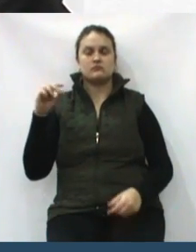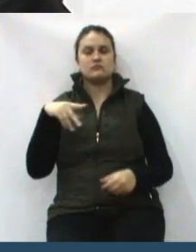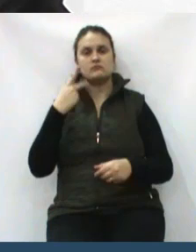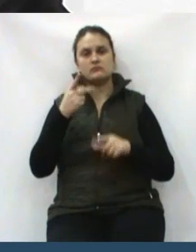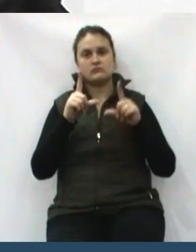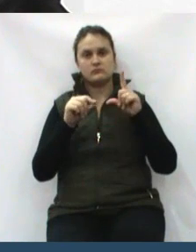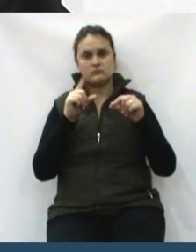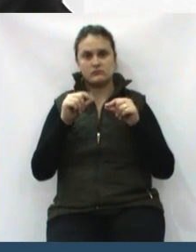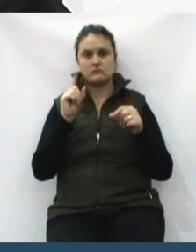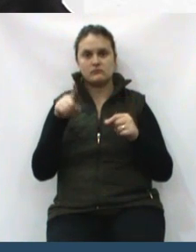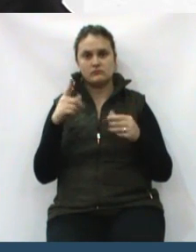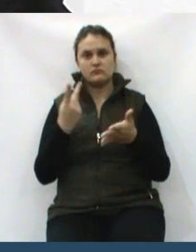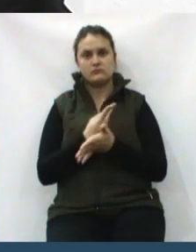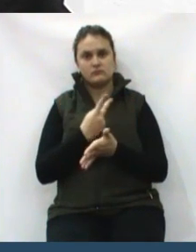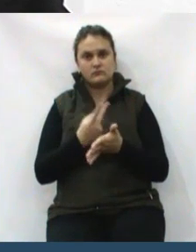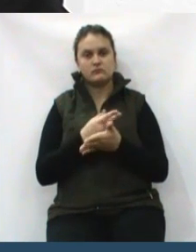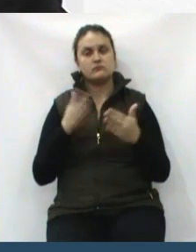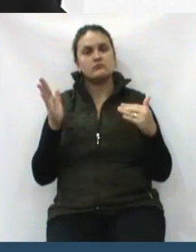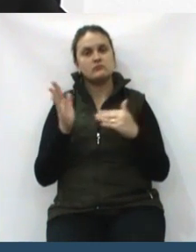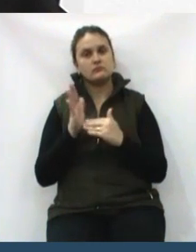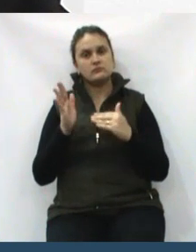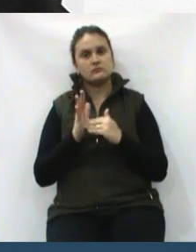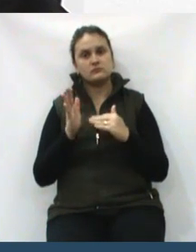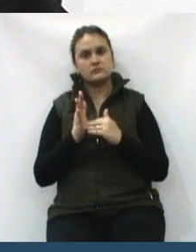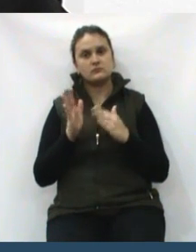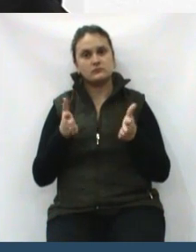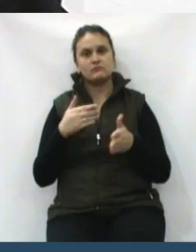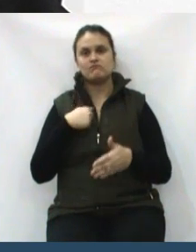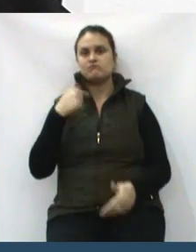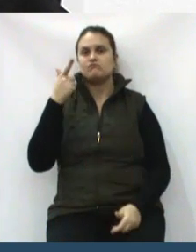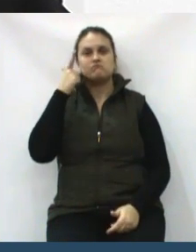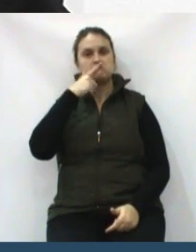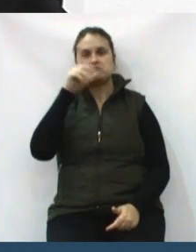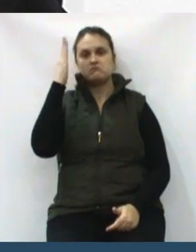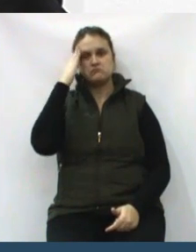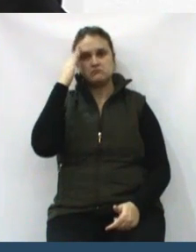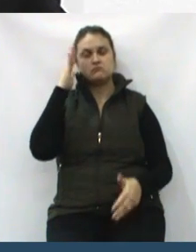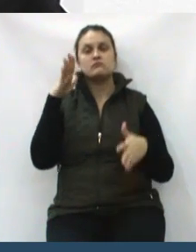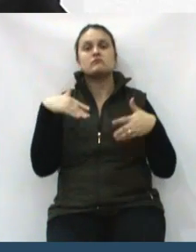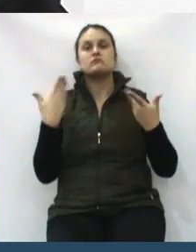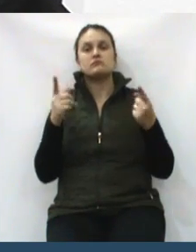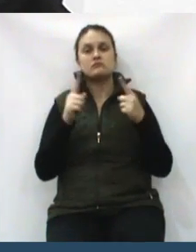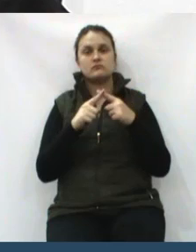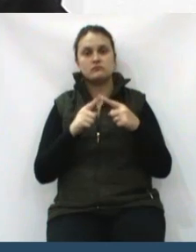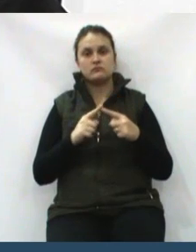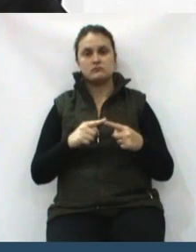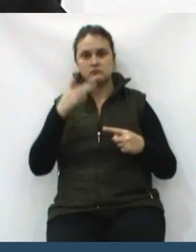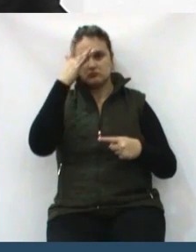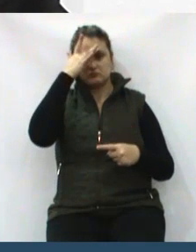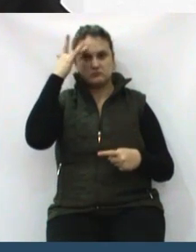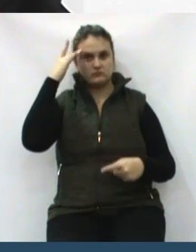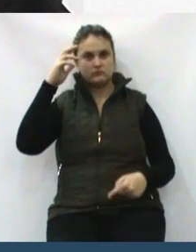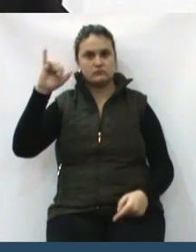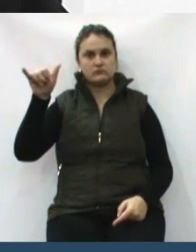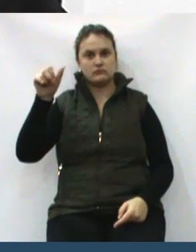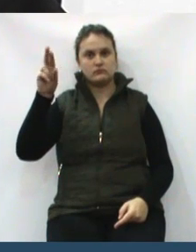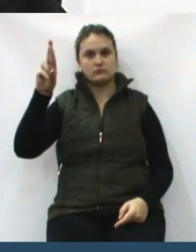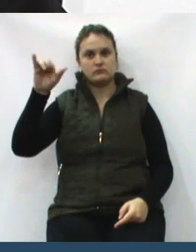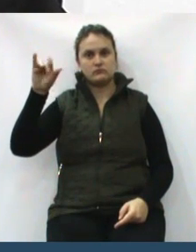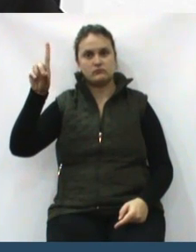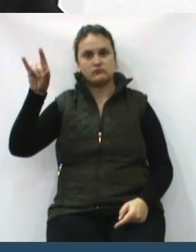por essa ilegalidade, que até hoje eu não entendo qual que é o objetivo de uma pessoa jurídica de